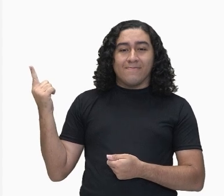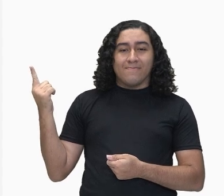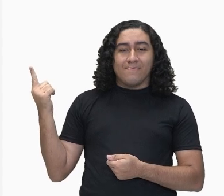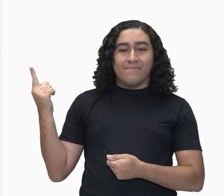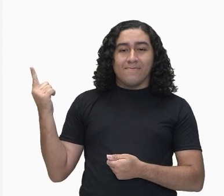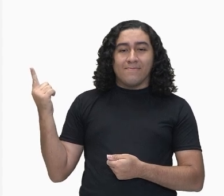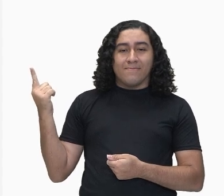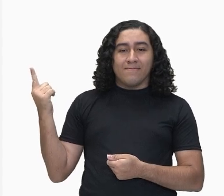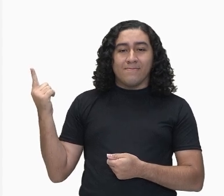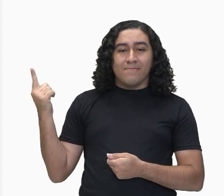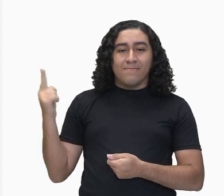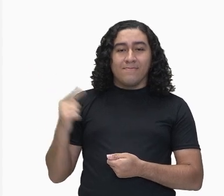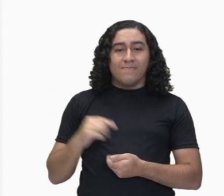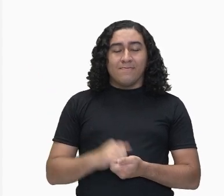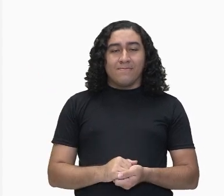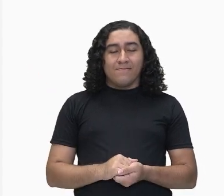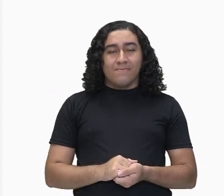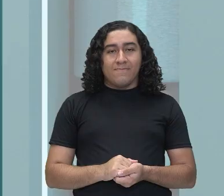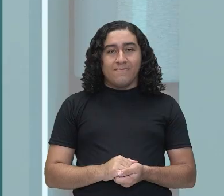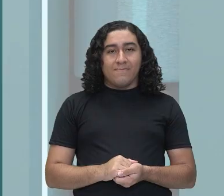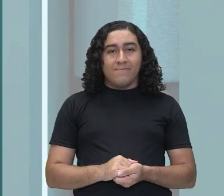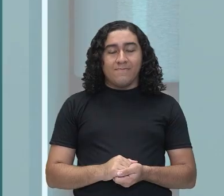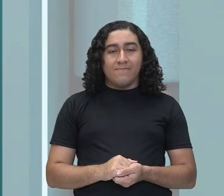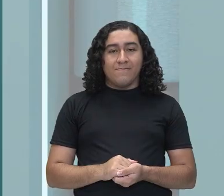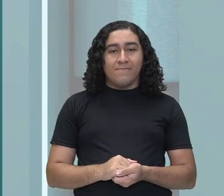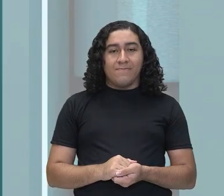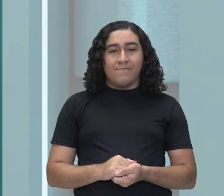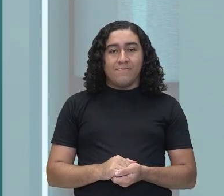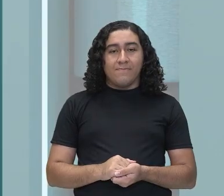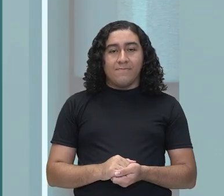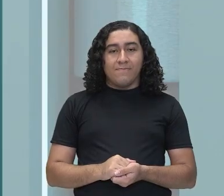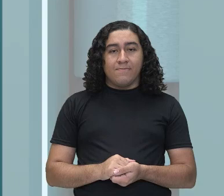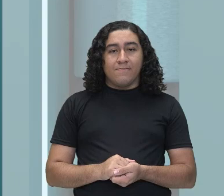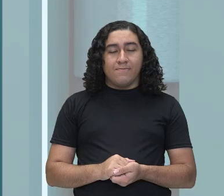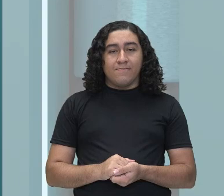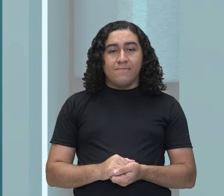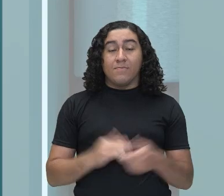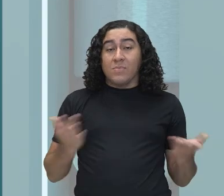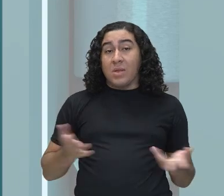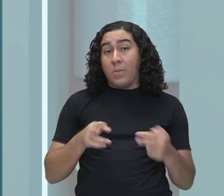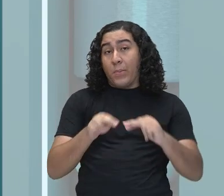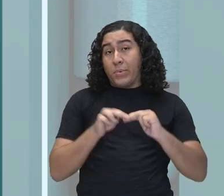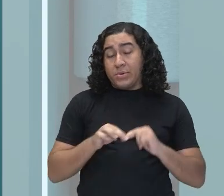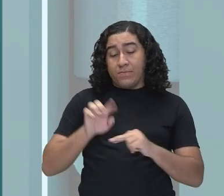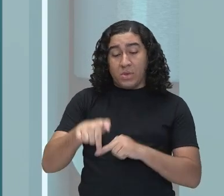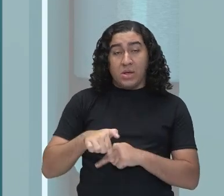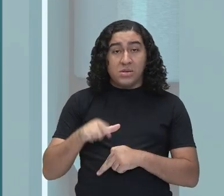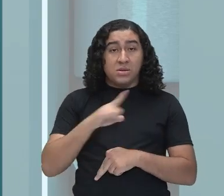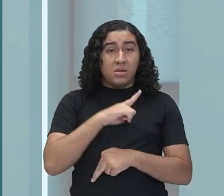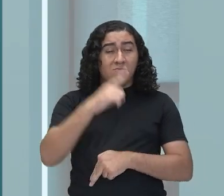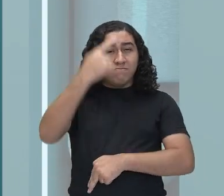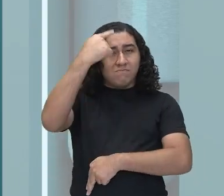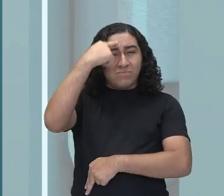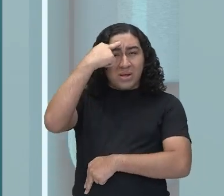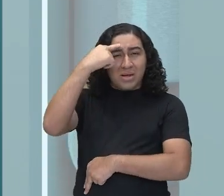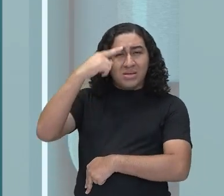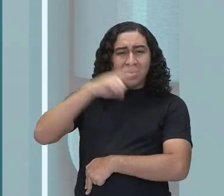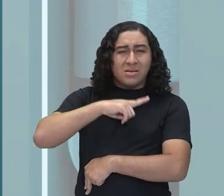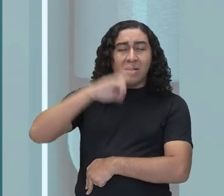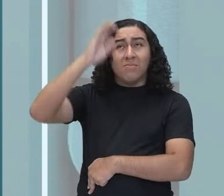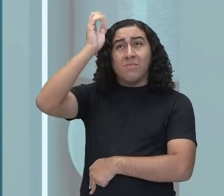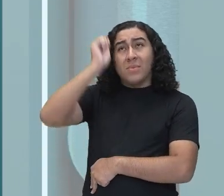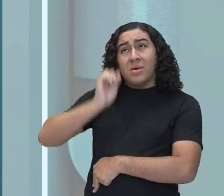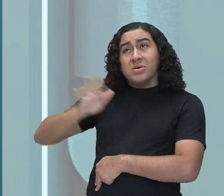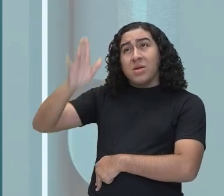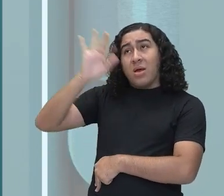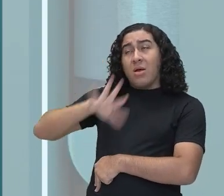Paulo, Nobel 2009. Então é isso aí, como eles imaginavam muito, eles tinham esse